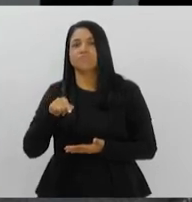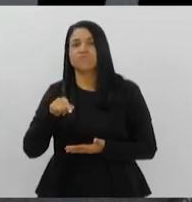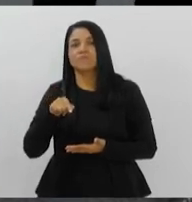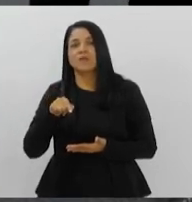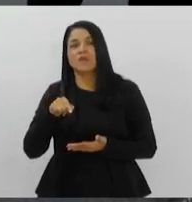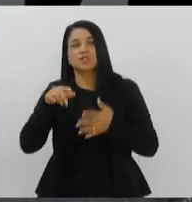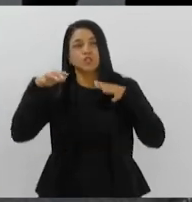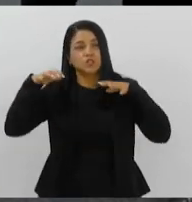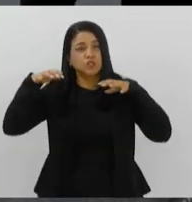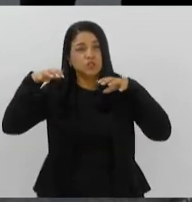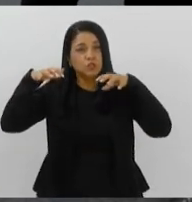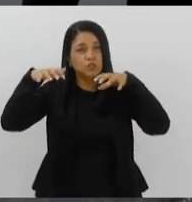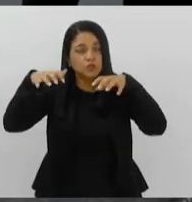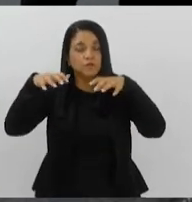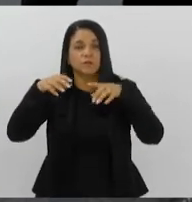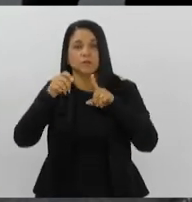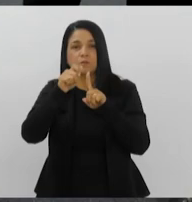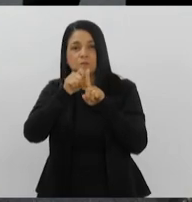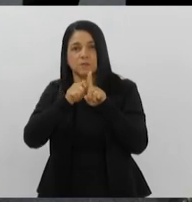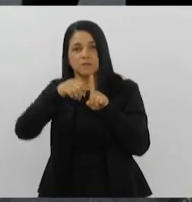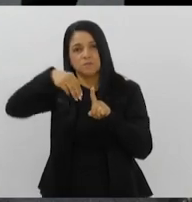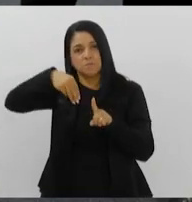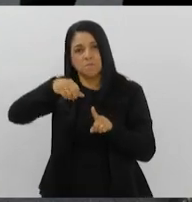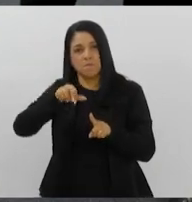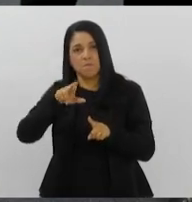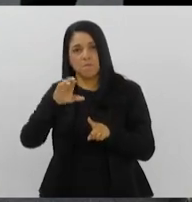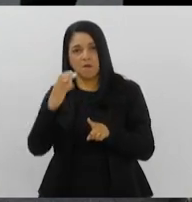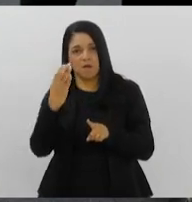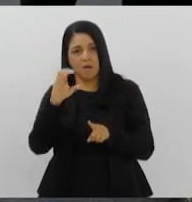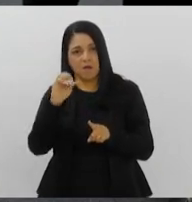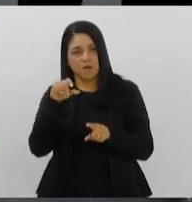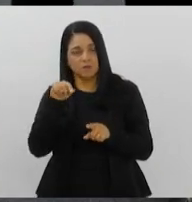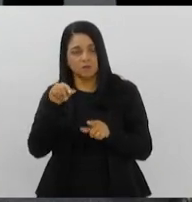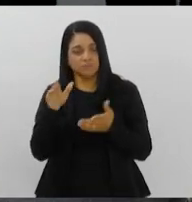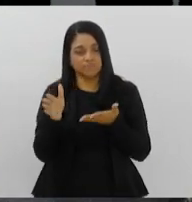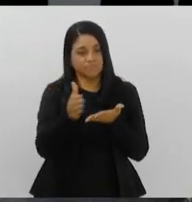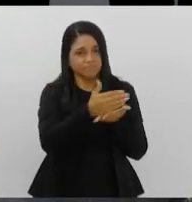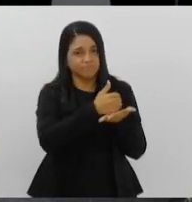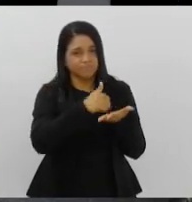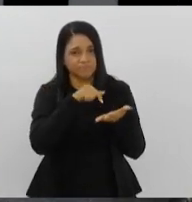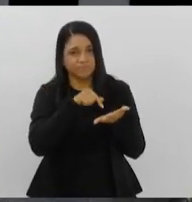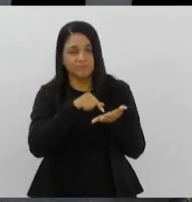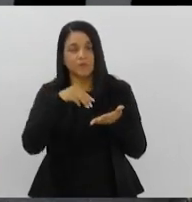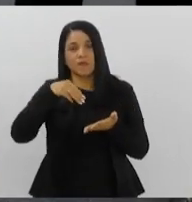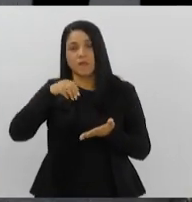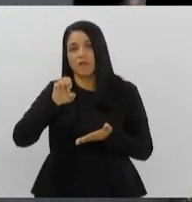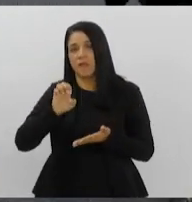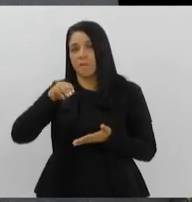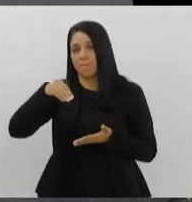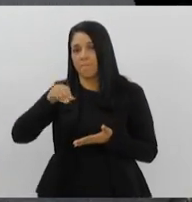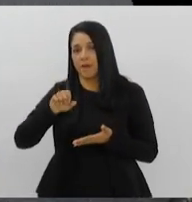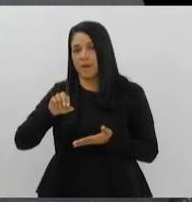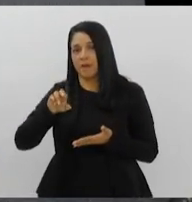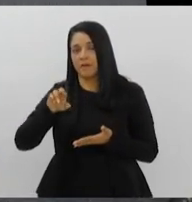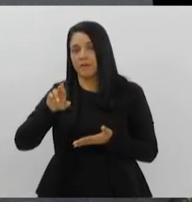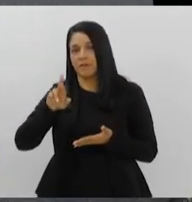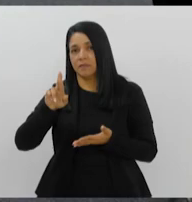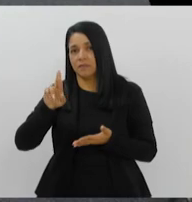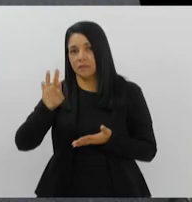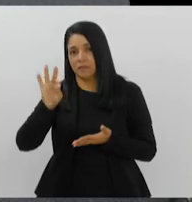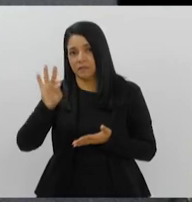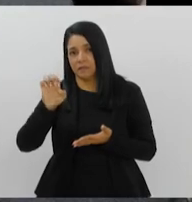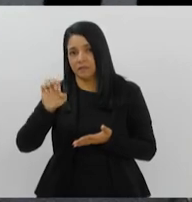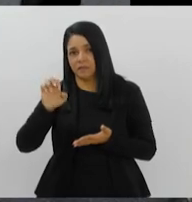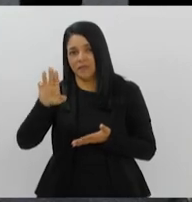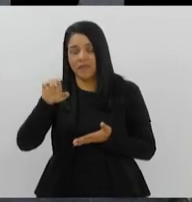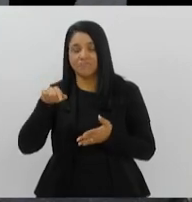essas chuvas de março foram levantadas pela Emater, ela atingiu principalmente as lavouras de